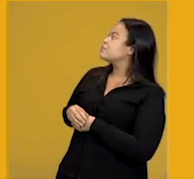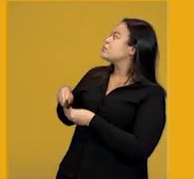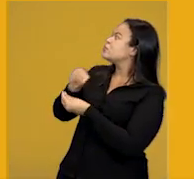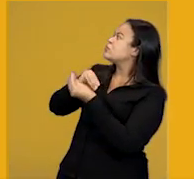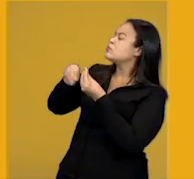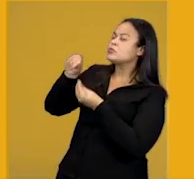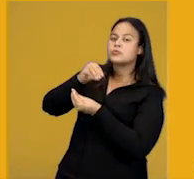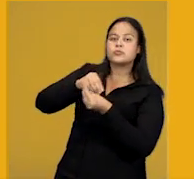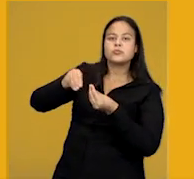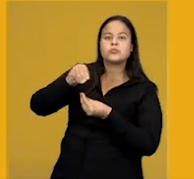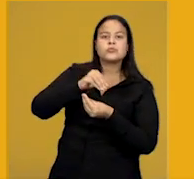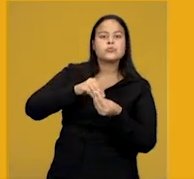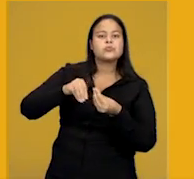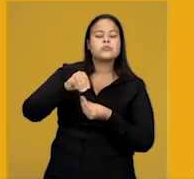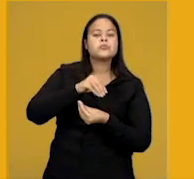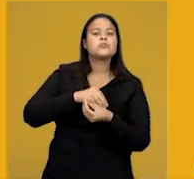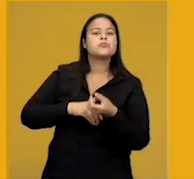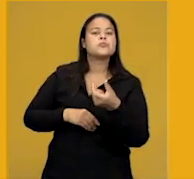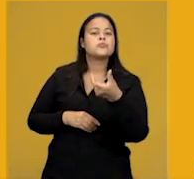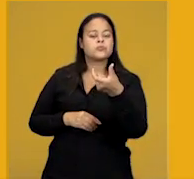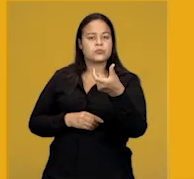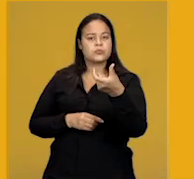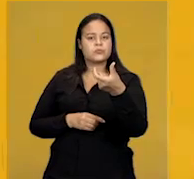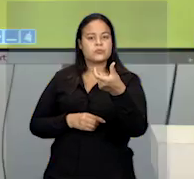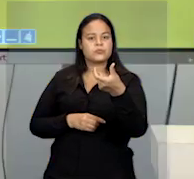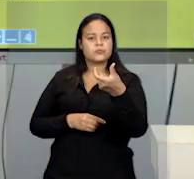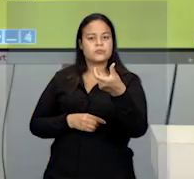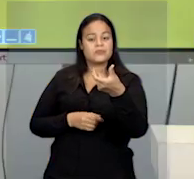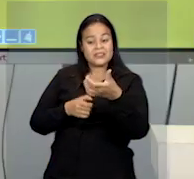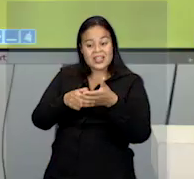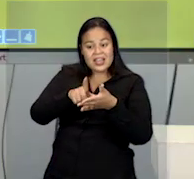1, ele também está antes da seta.